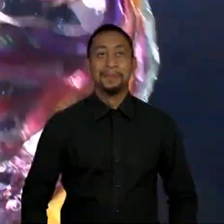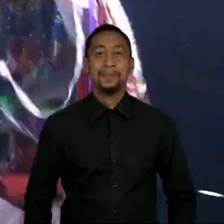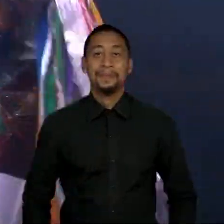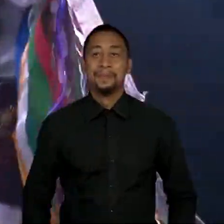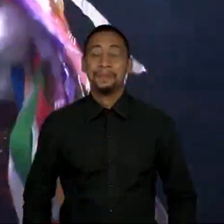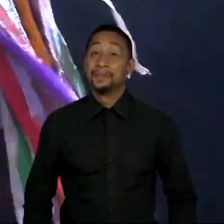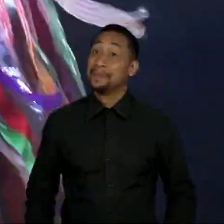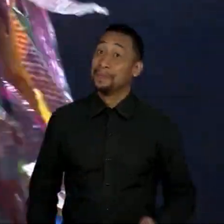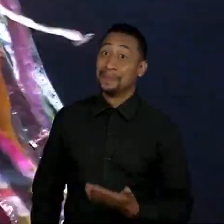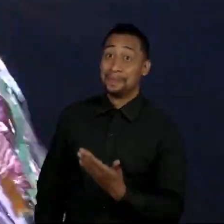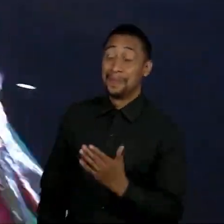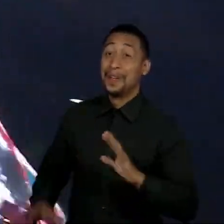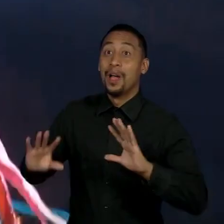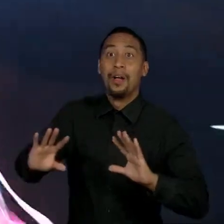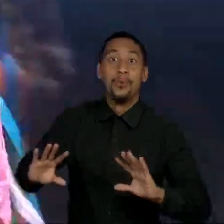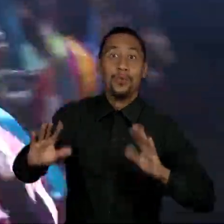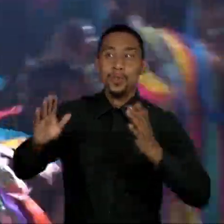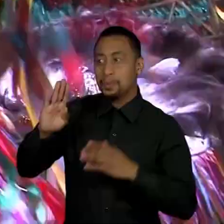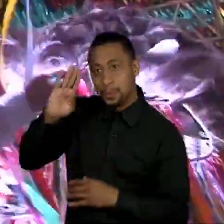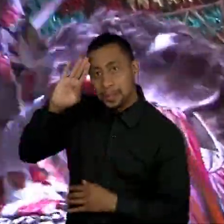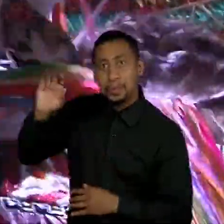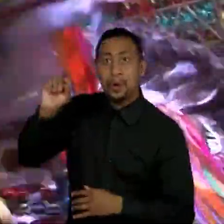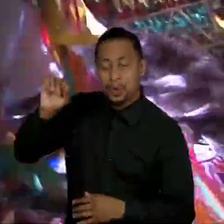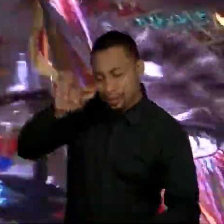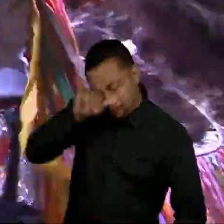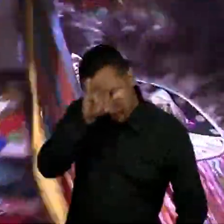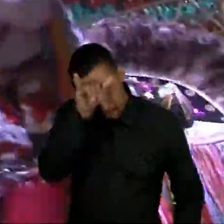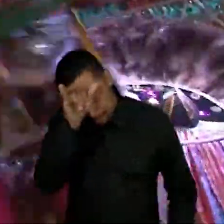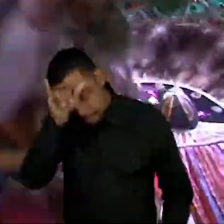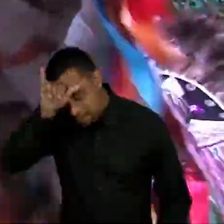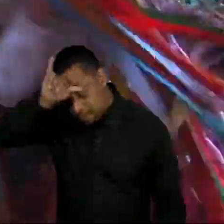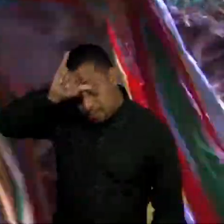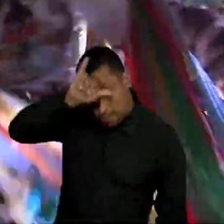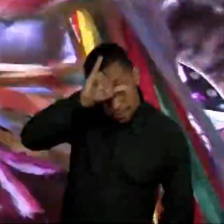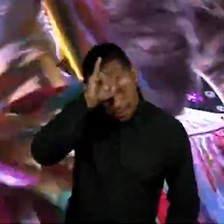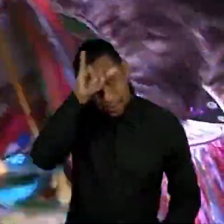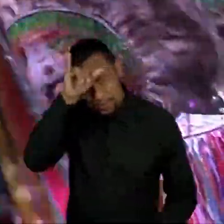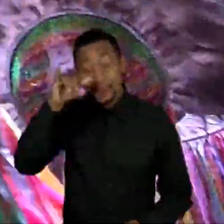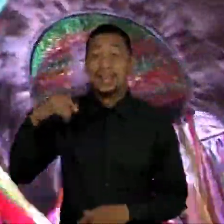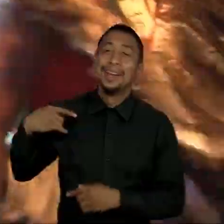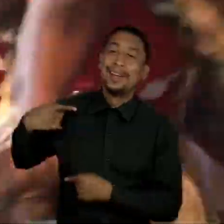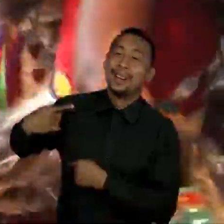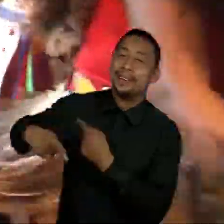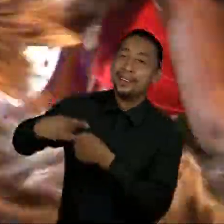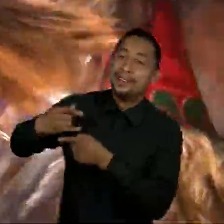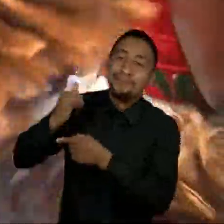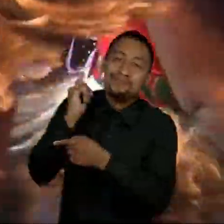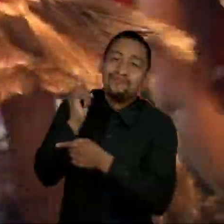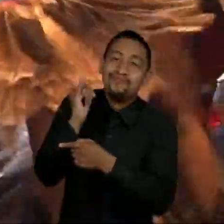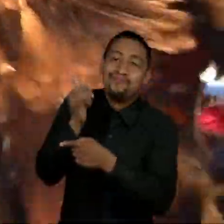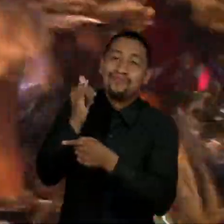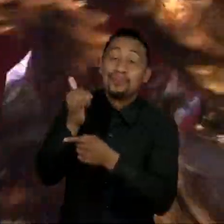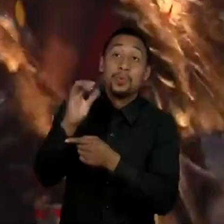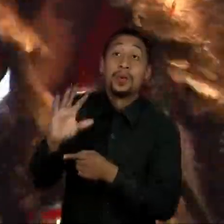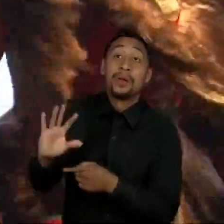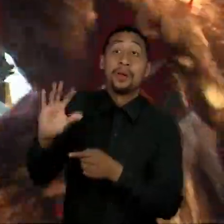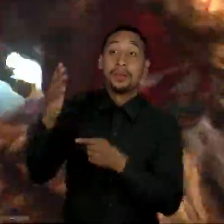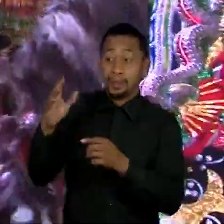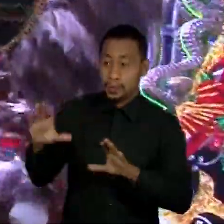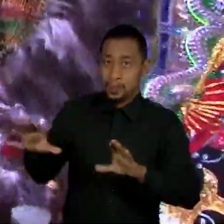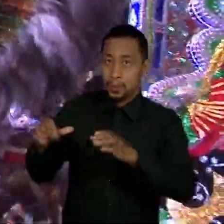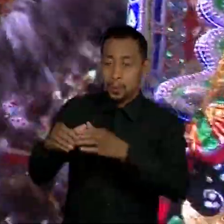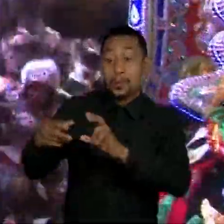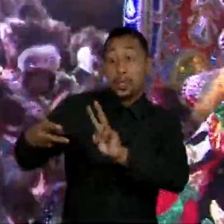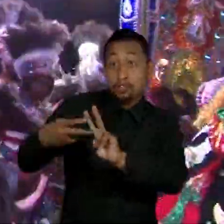A estrela da festa é o Bumba Meu Boi, a lenda de Catirina e Pai Francisco. O enredo também inclui